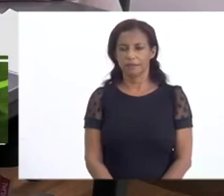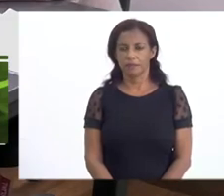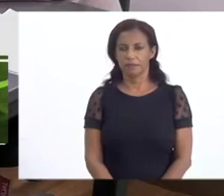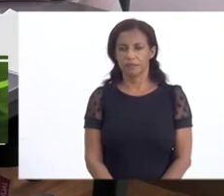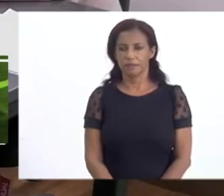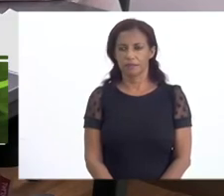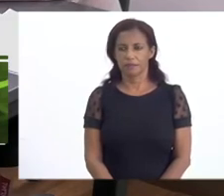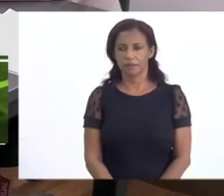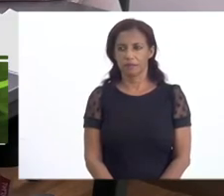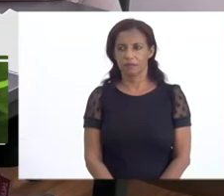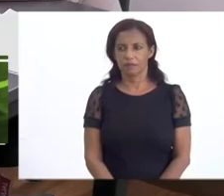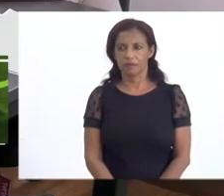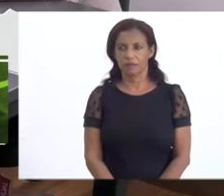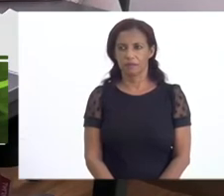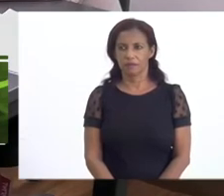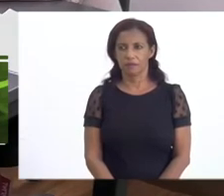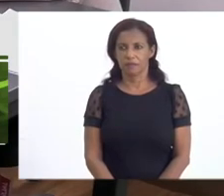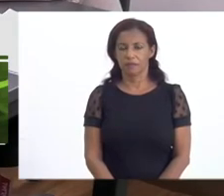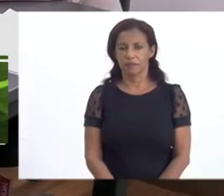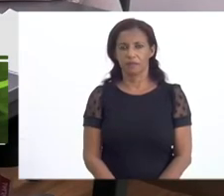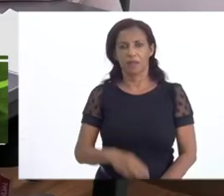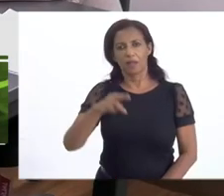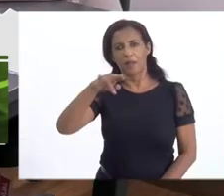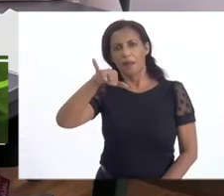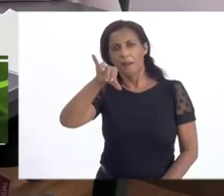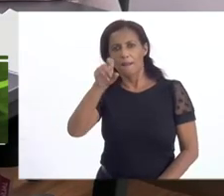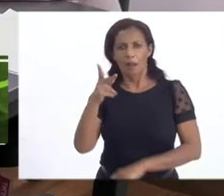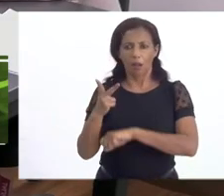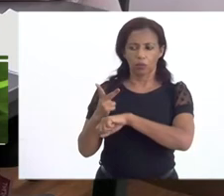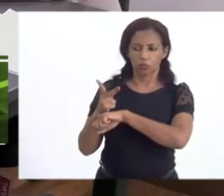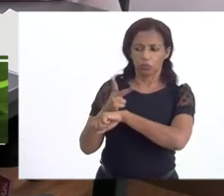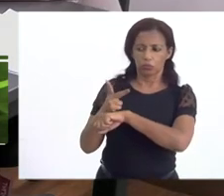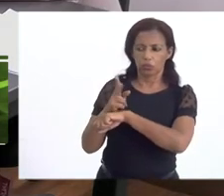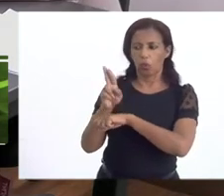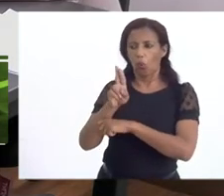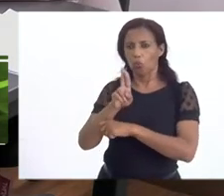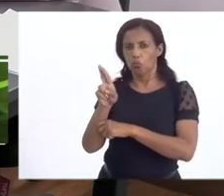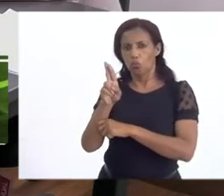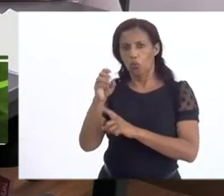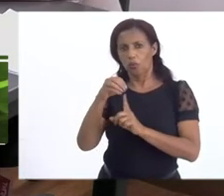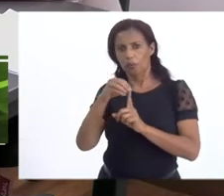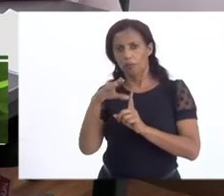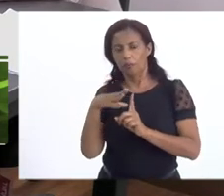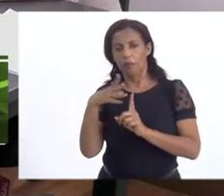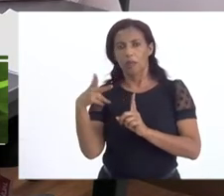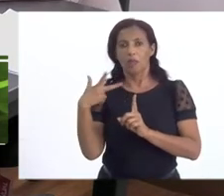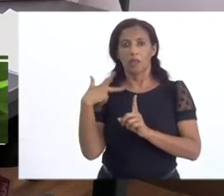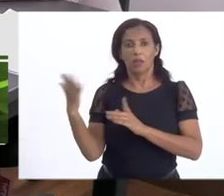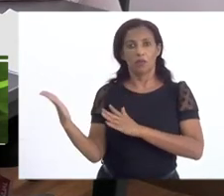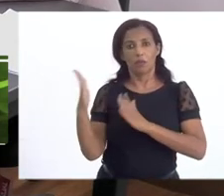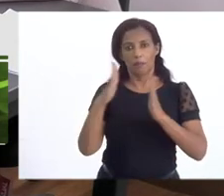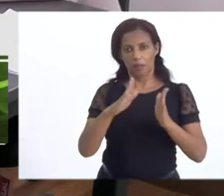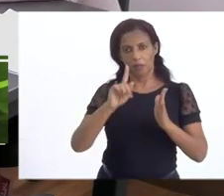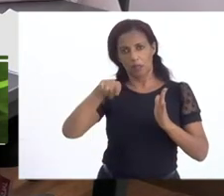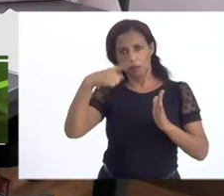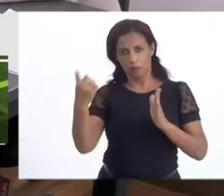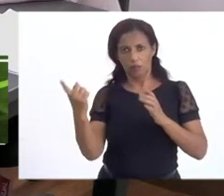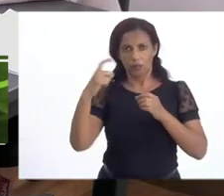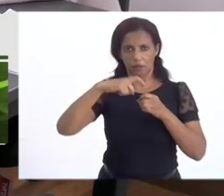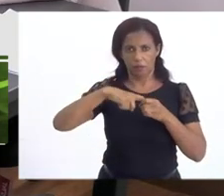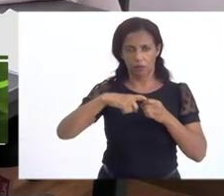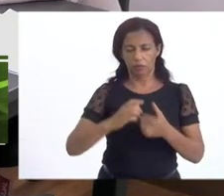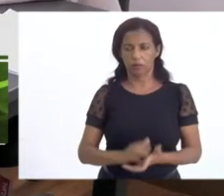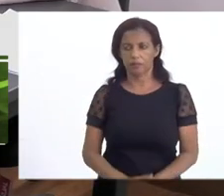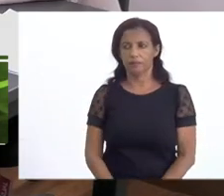Então passa para os próximos. Marcos, ele tá procurando aqui o seu nome para te habilitar. Eu vou passar e deixo você para a próxima, tá? Mas ele já vai